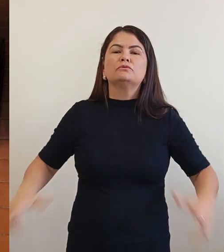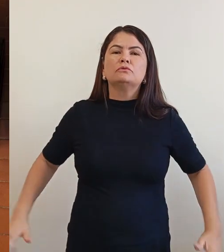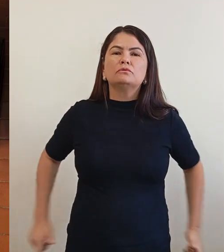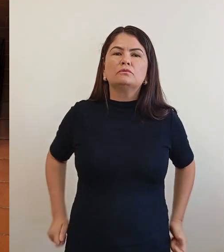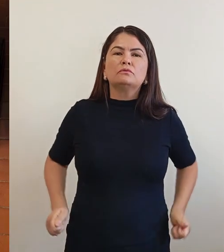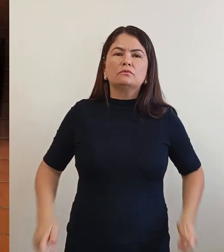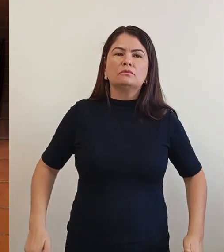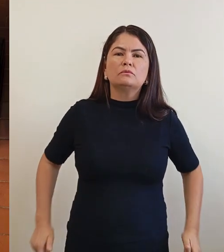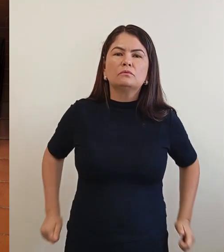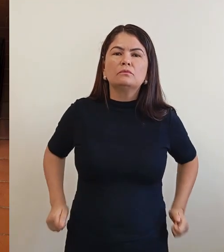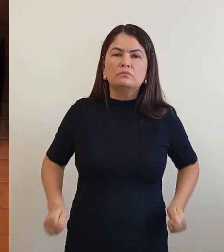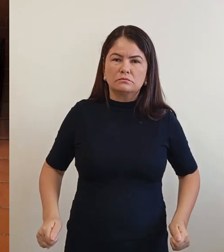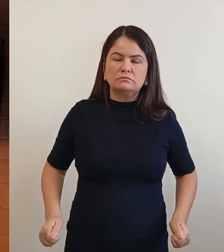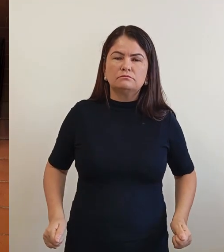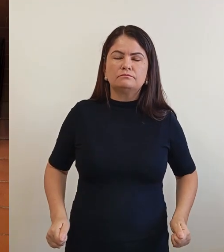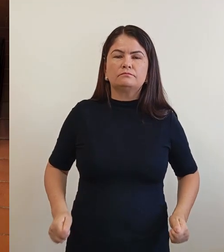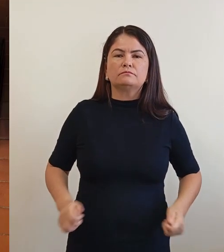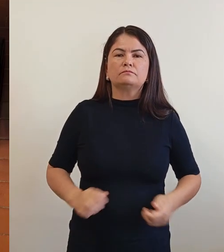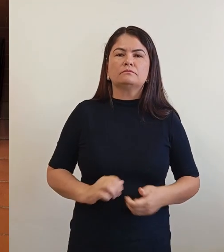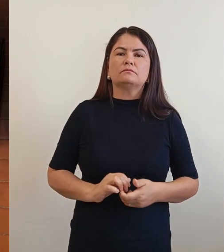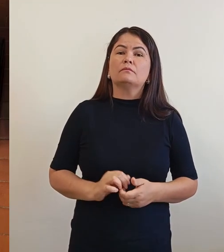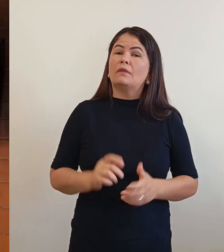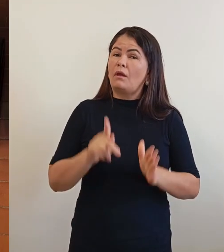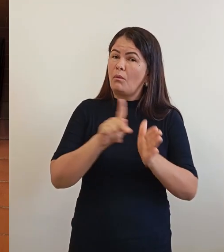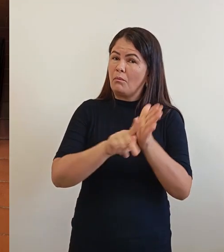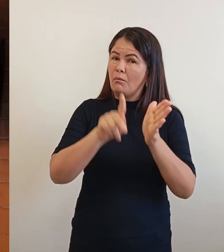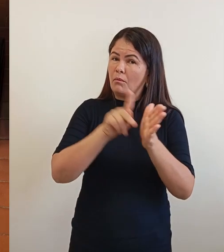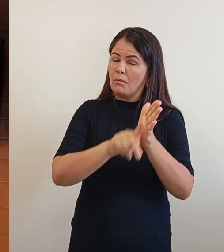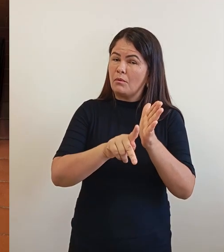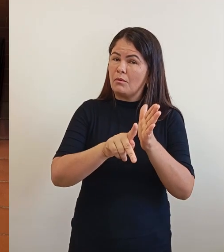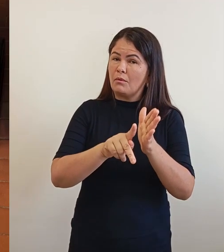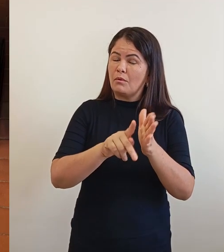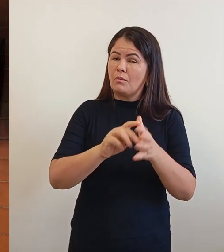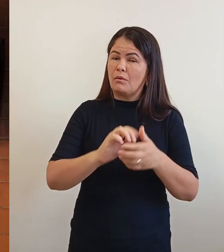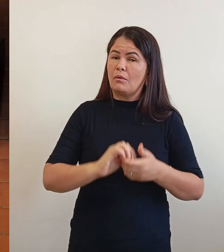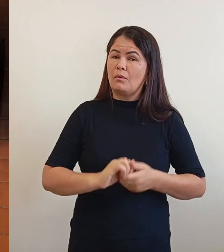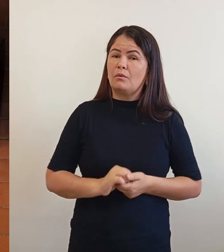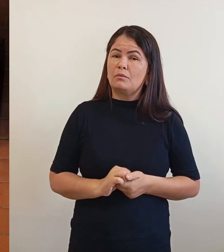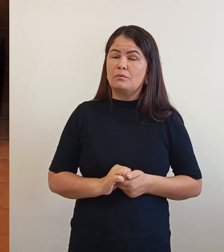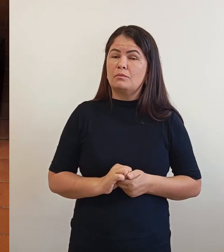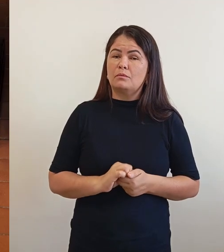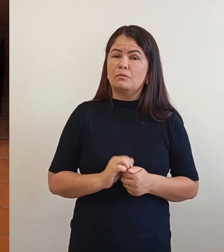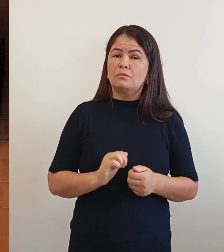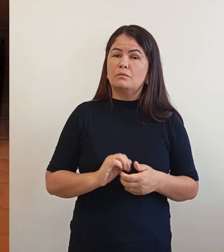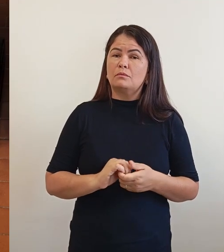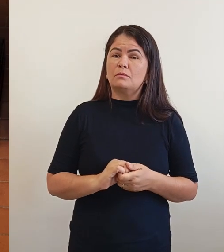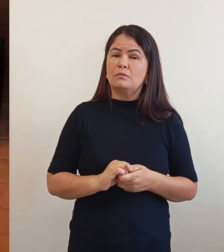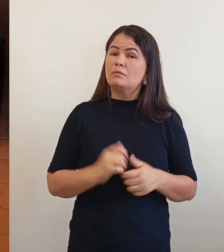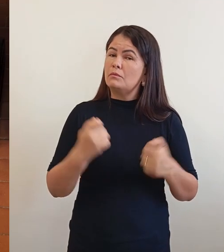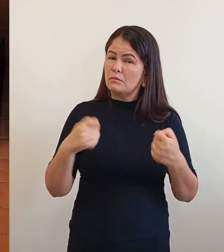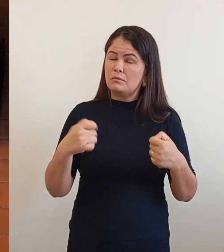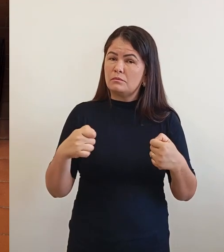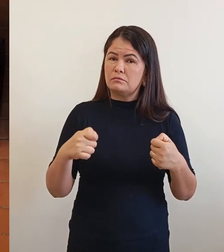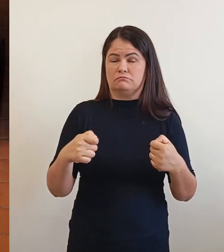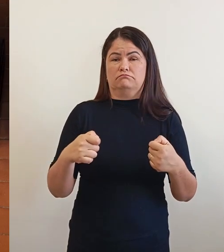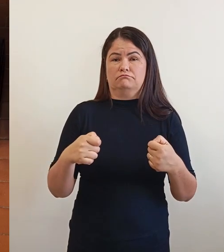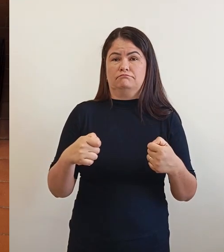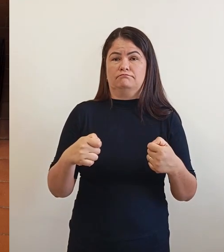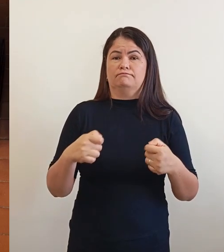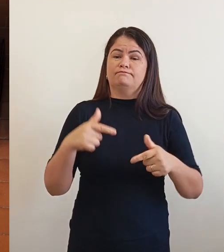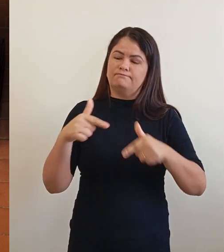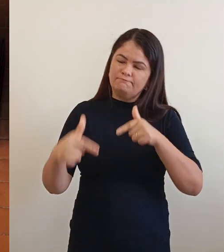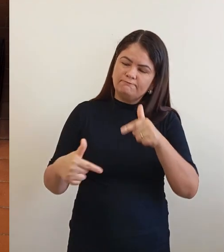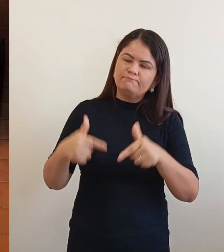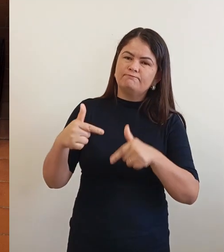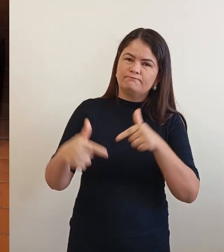um projeto que vai ser, precisa de ser muito trabalhado. Porque